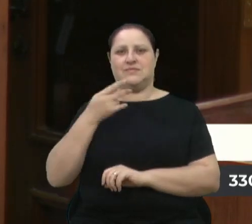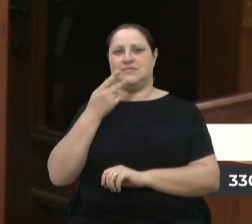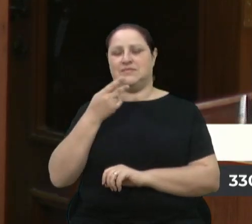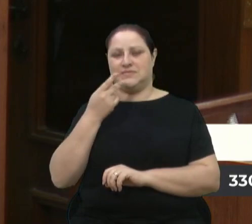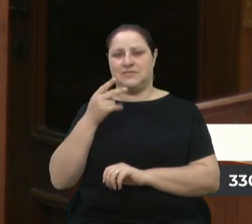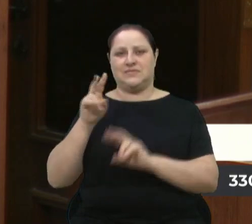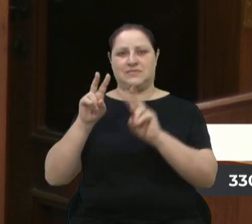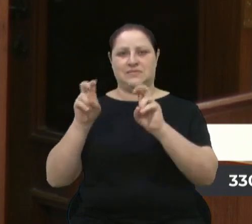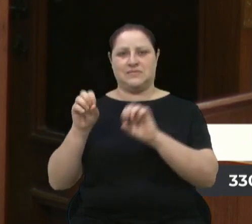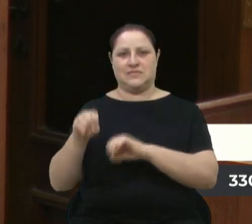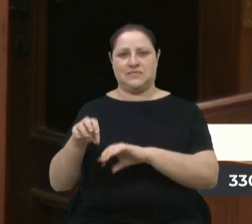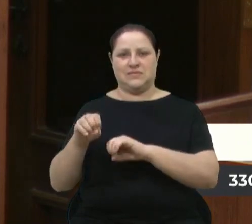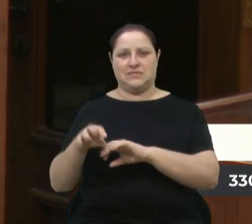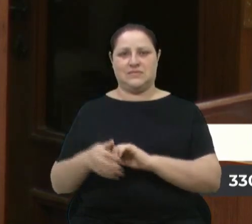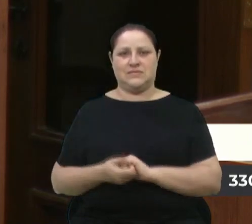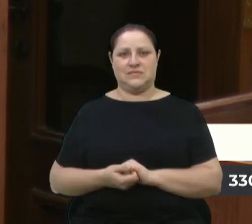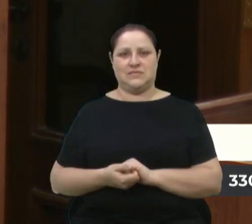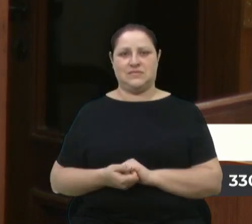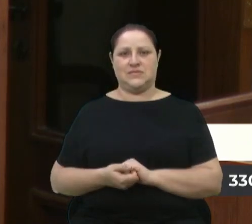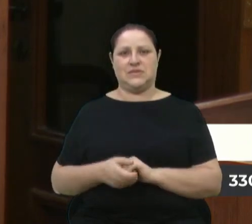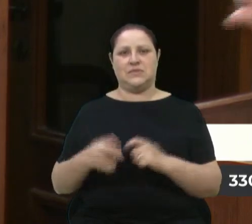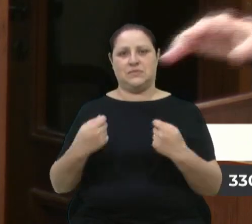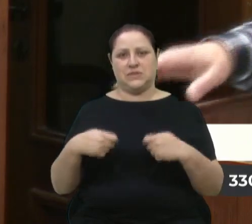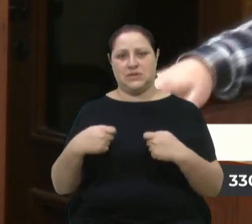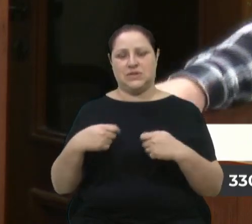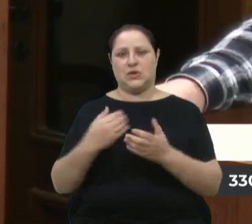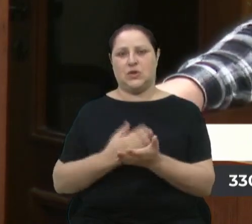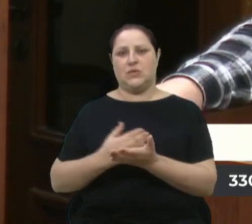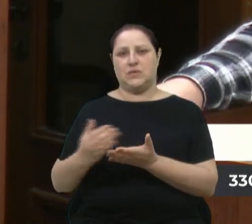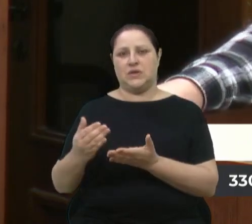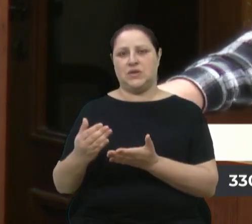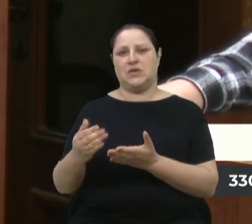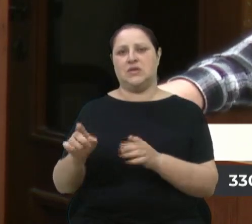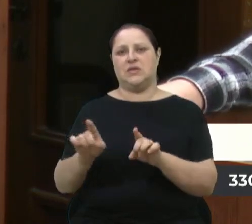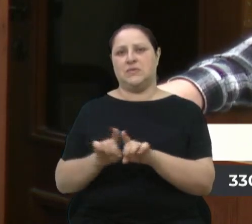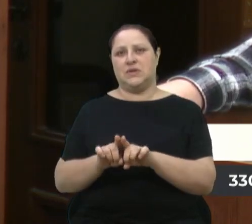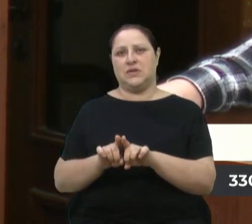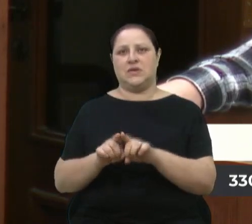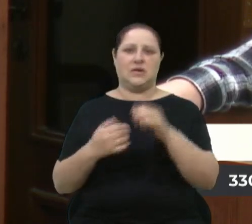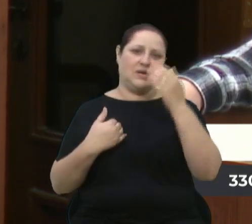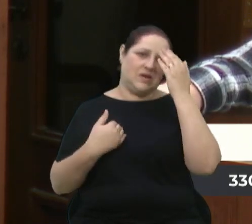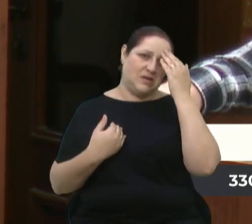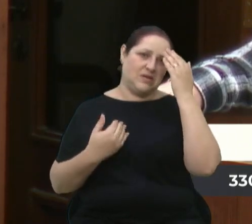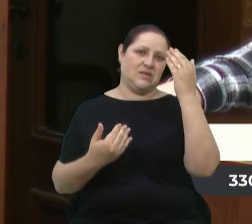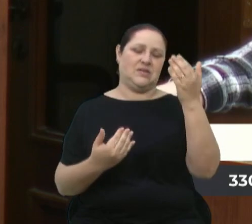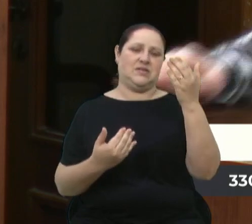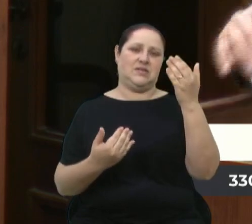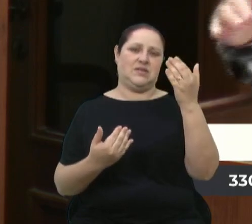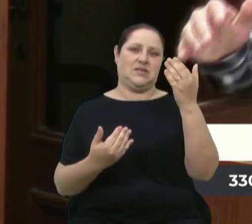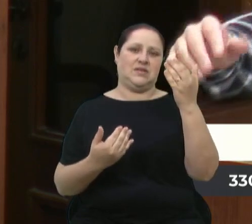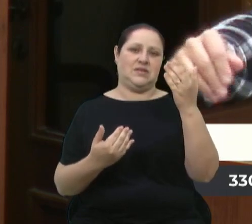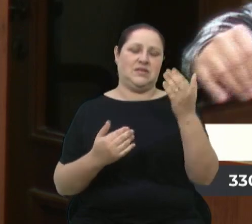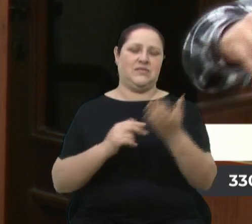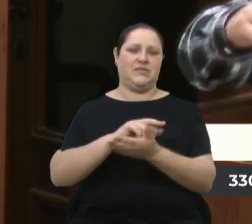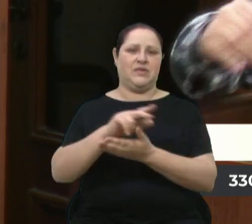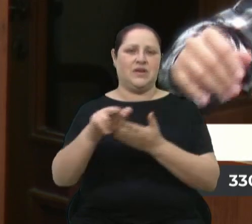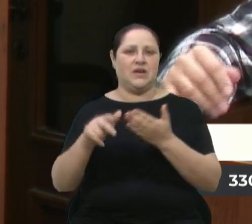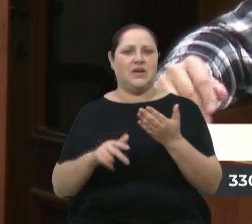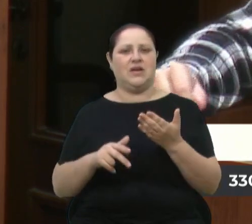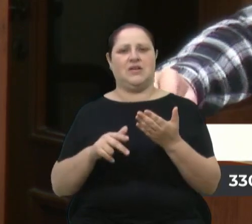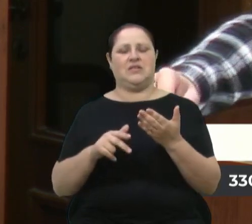que é o tema da educação, mas eu não tenho como começar sem agradecer as centenas